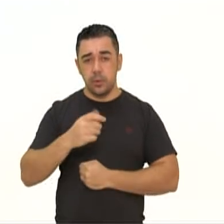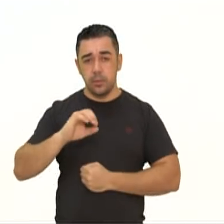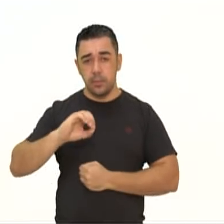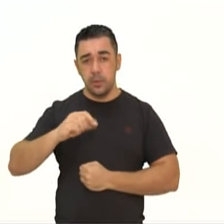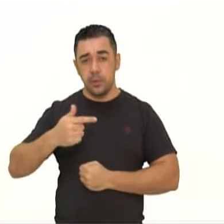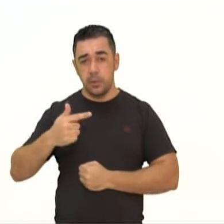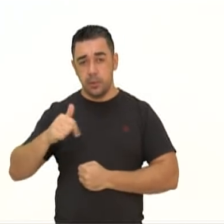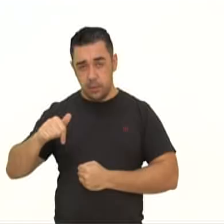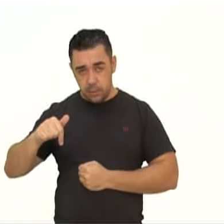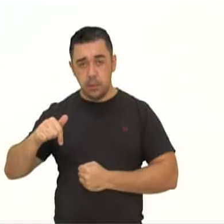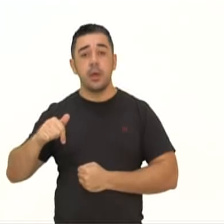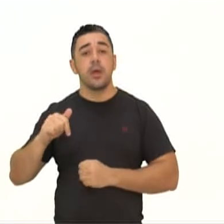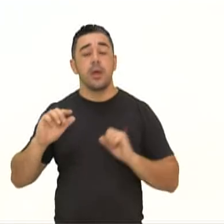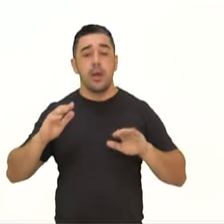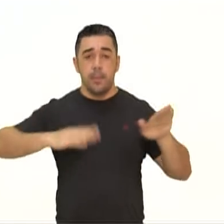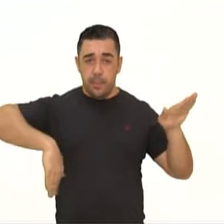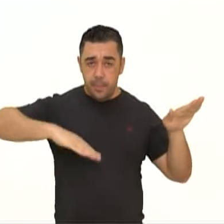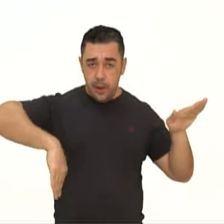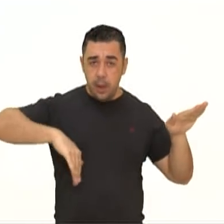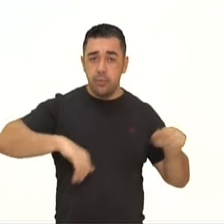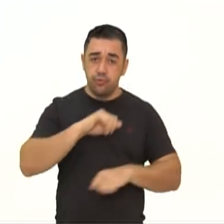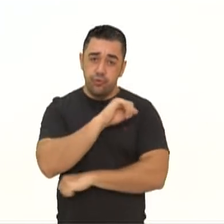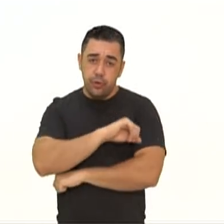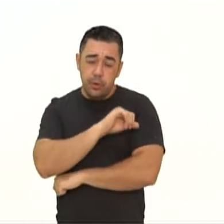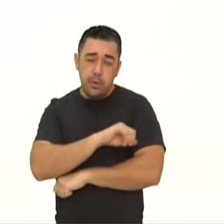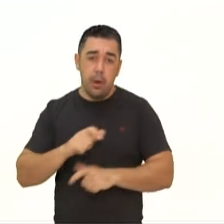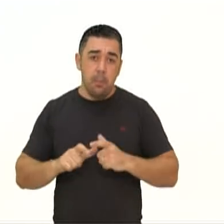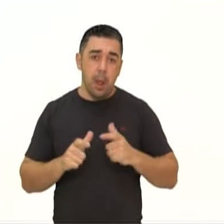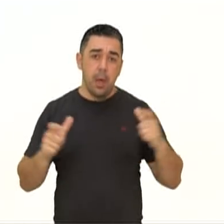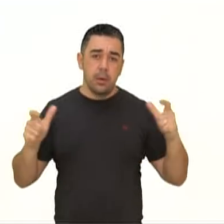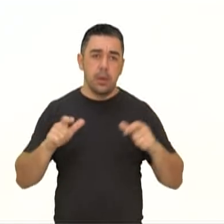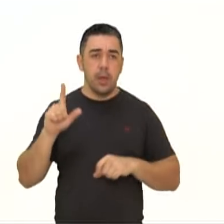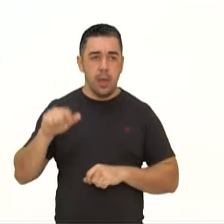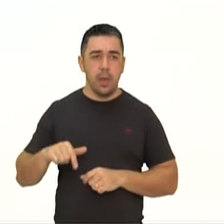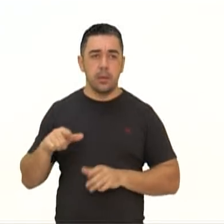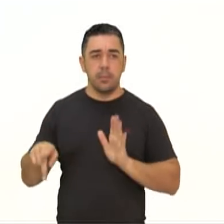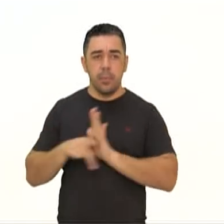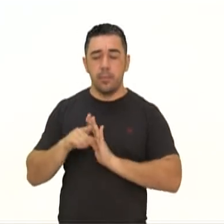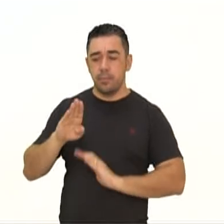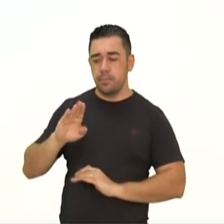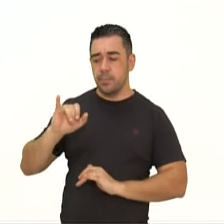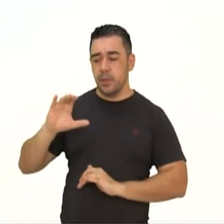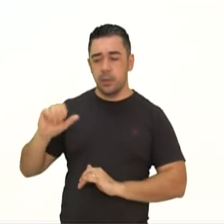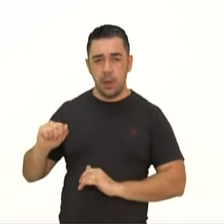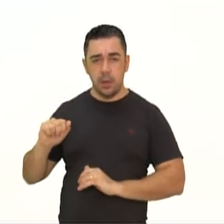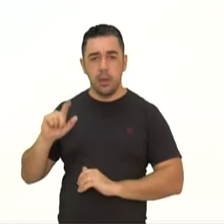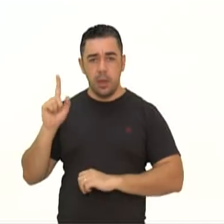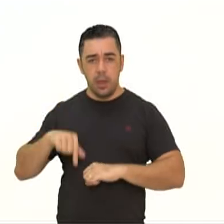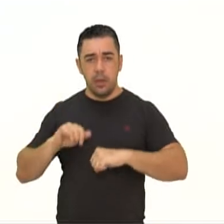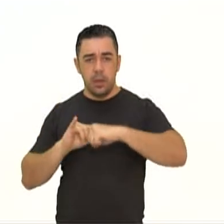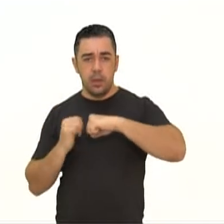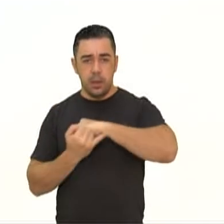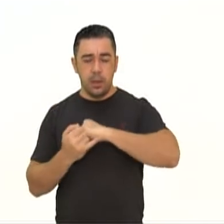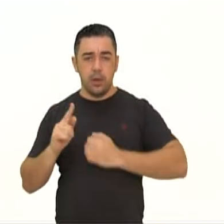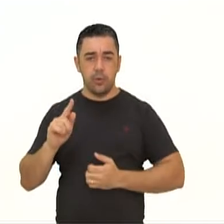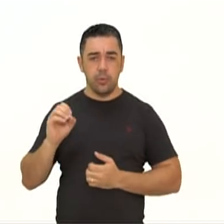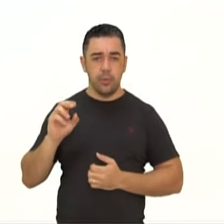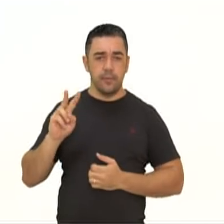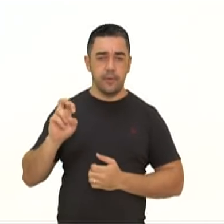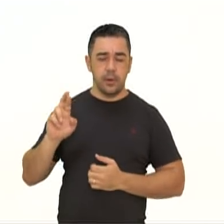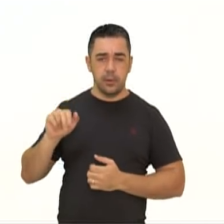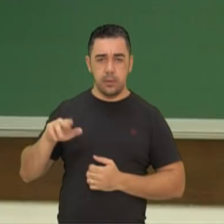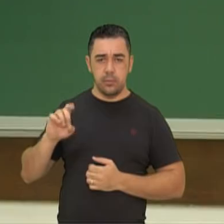A praia carioca com maior aumento da quantidade de lixo foi a da Bica, na Ilha do Governador, na Zona Norte, que